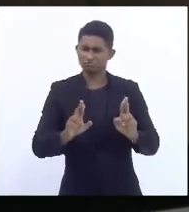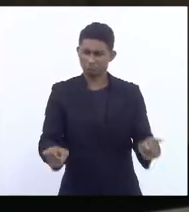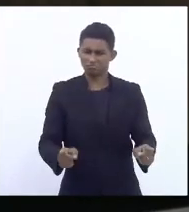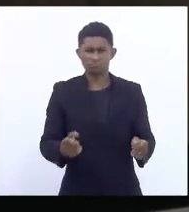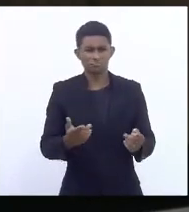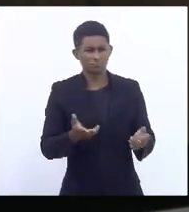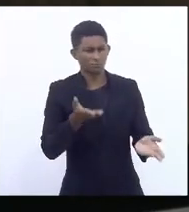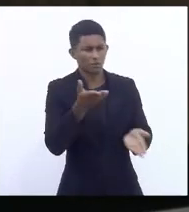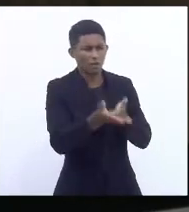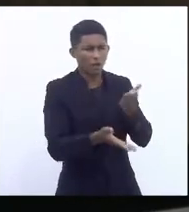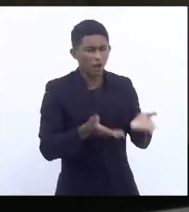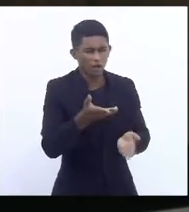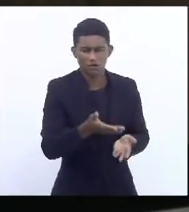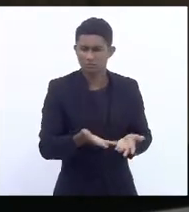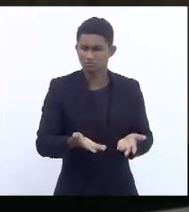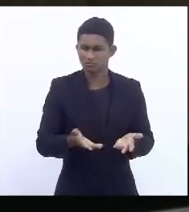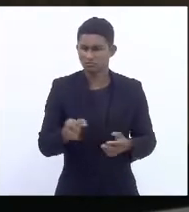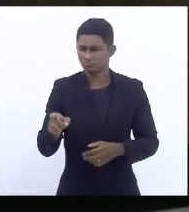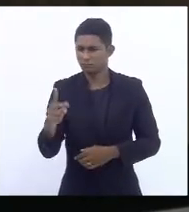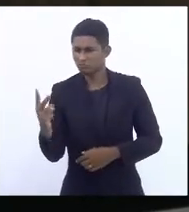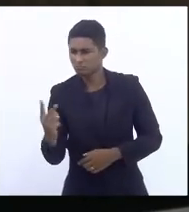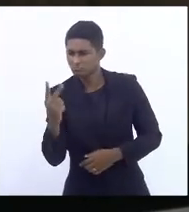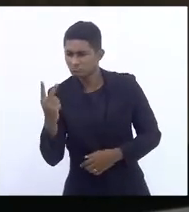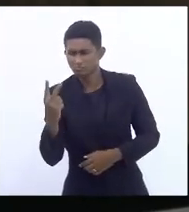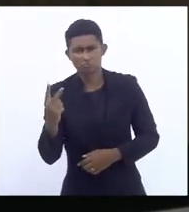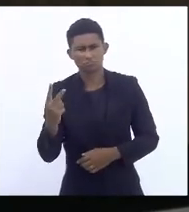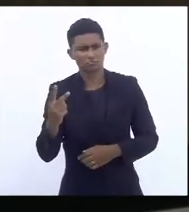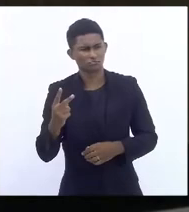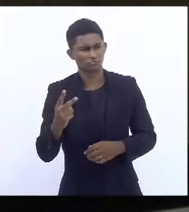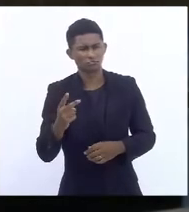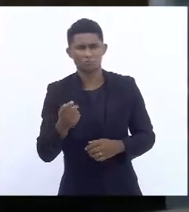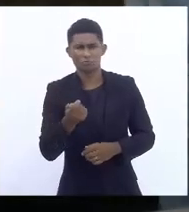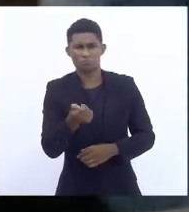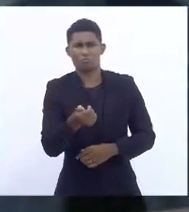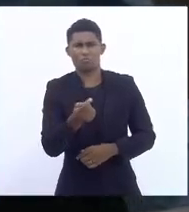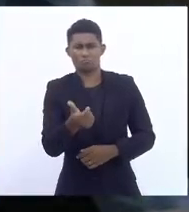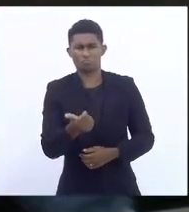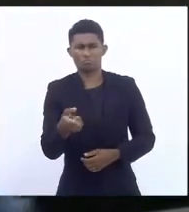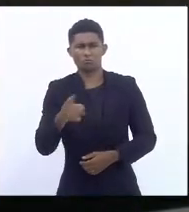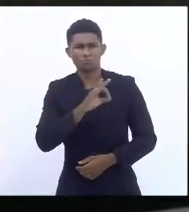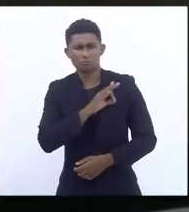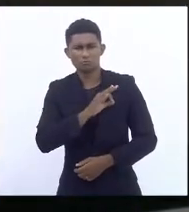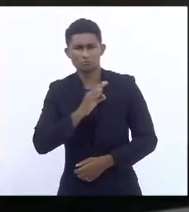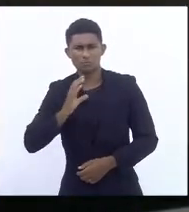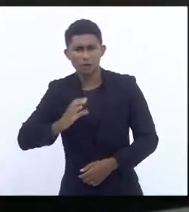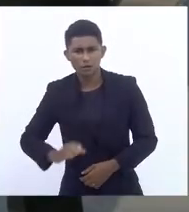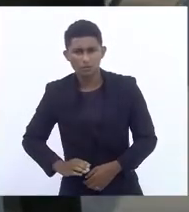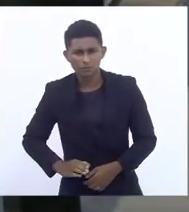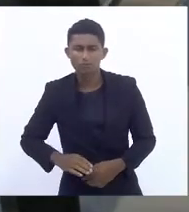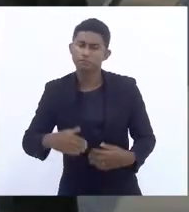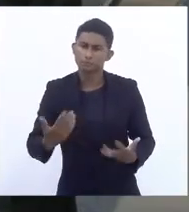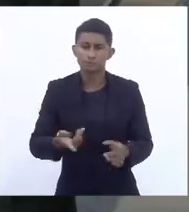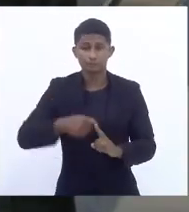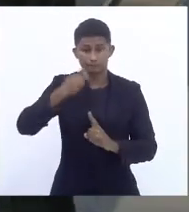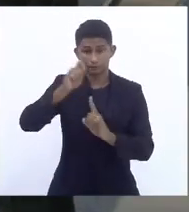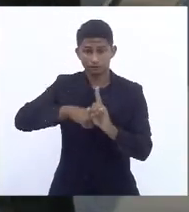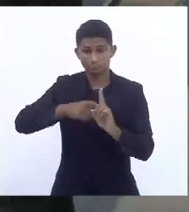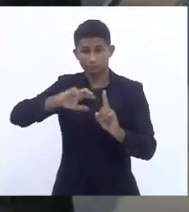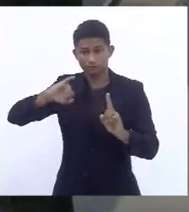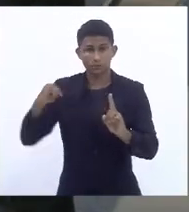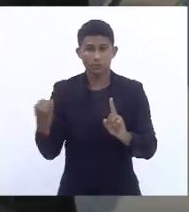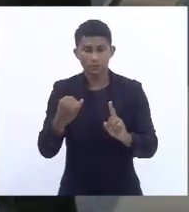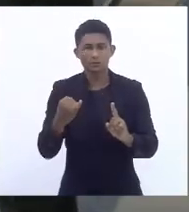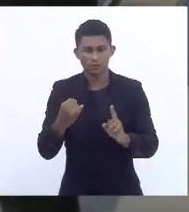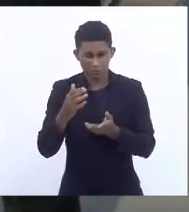não valorizava à altura a importância da Polícia Civil. No início de janeiro, o